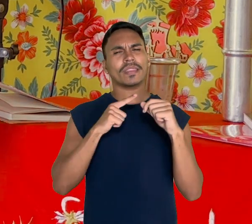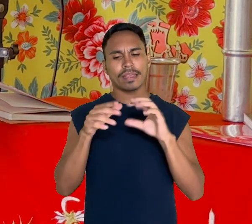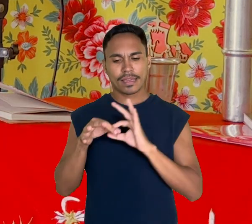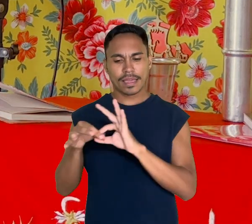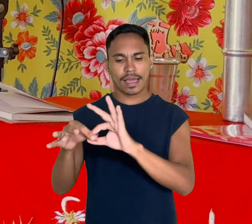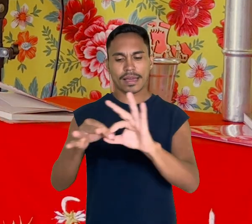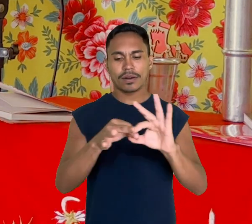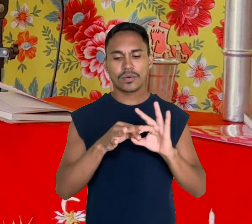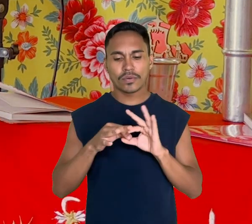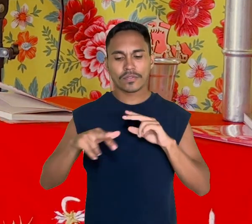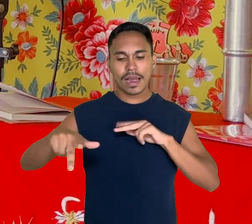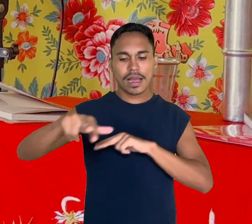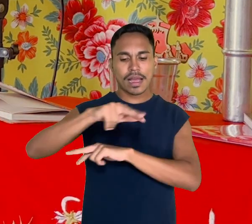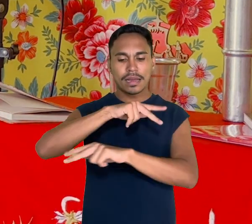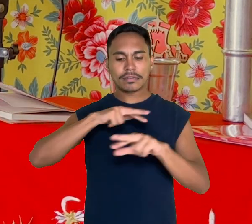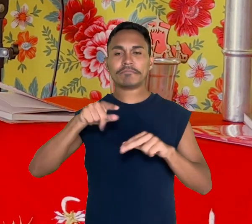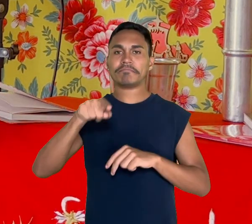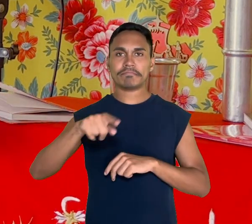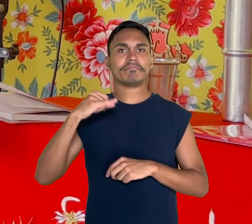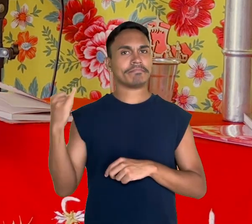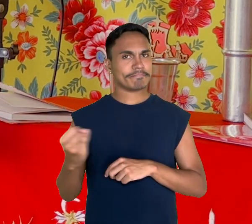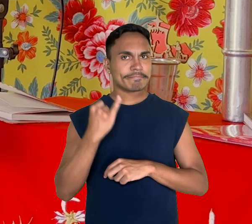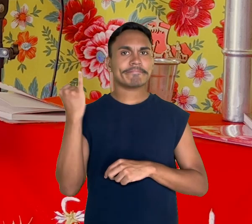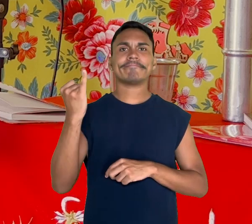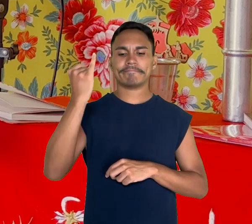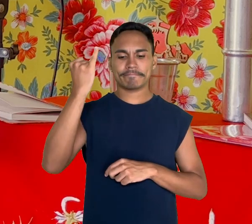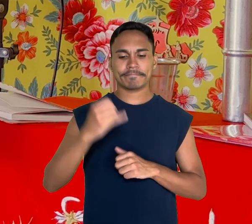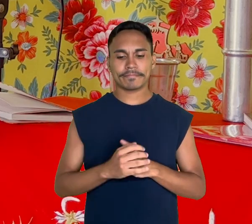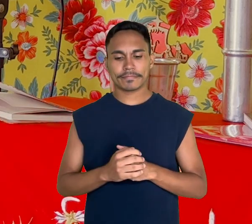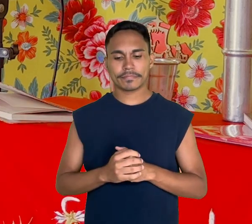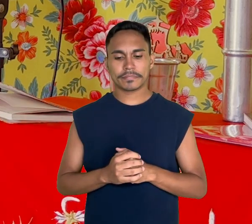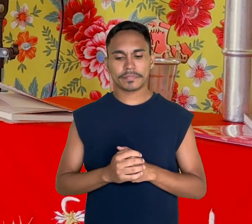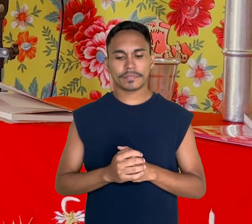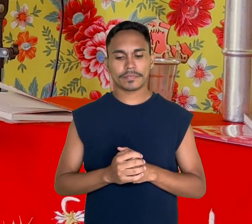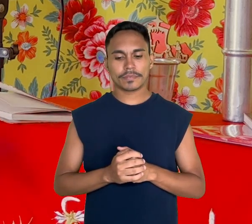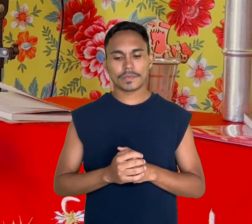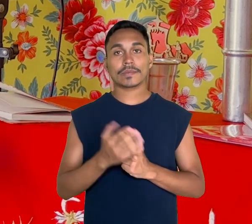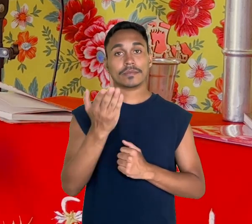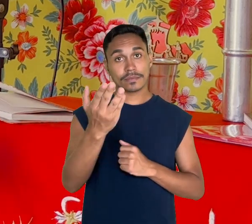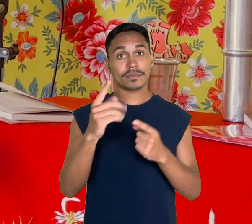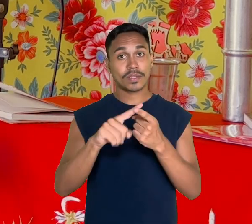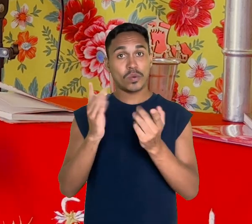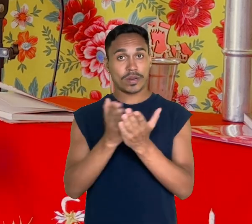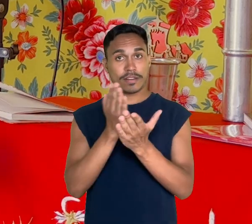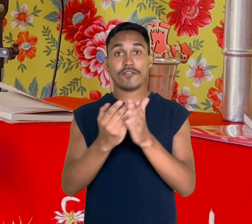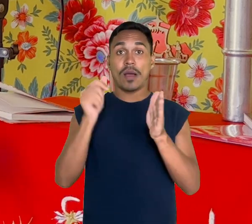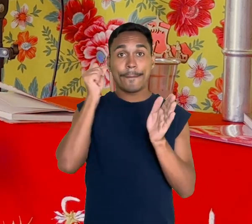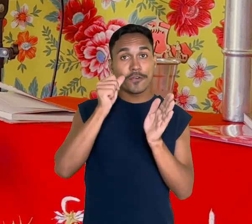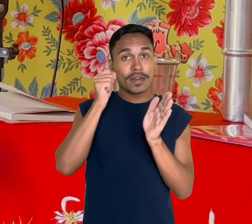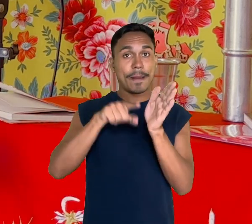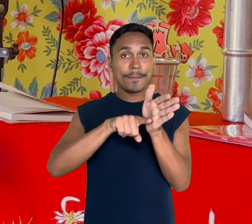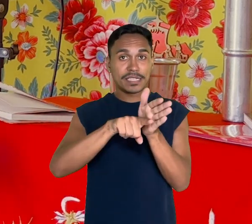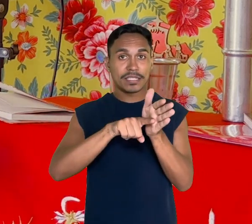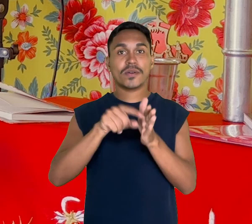os elos que ele faz, as ligações que ele faz são muito importantes, né, para o trabalho. Muito bonito. E aí você tem também um livro da